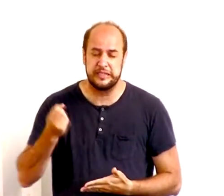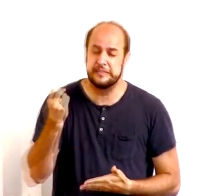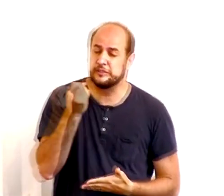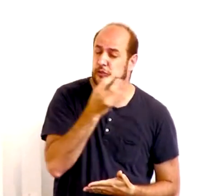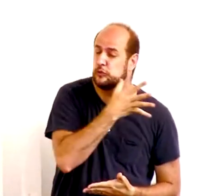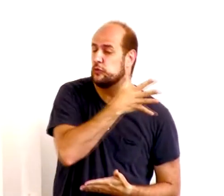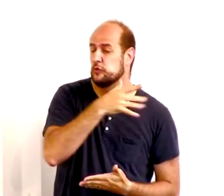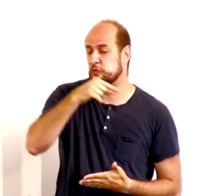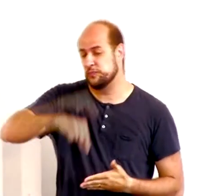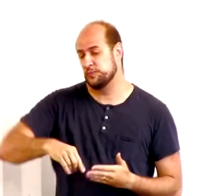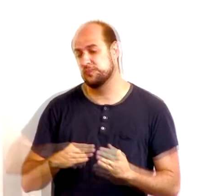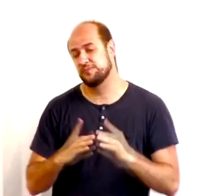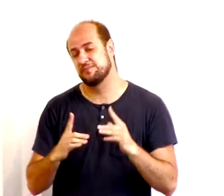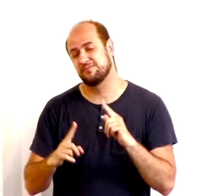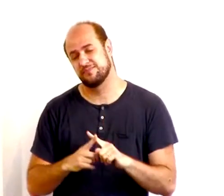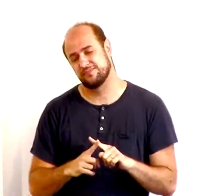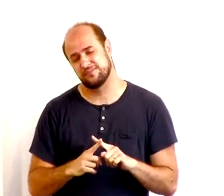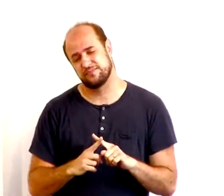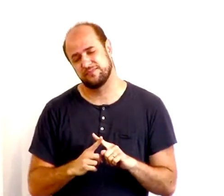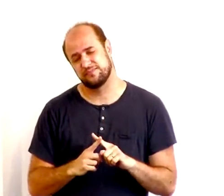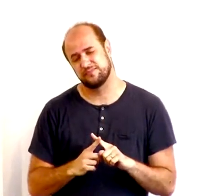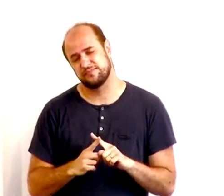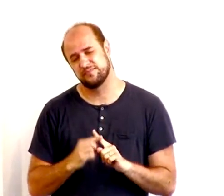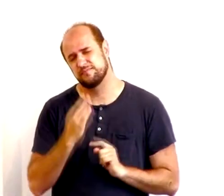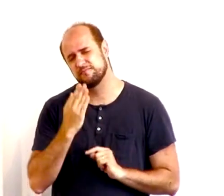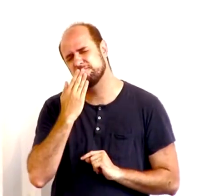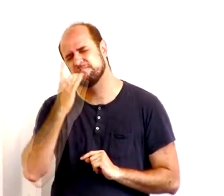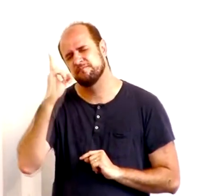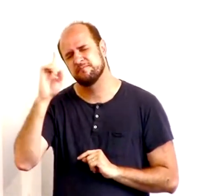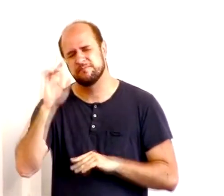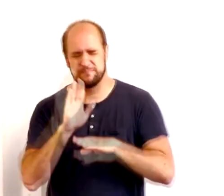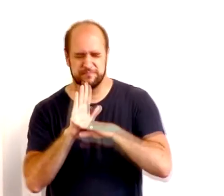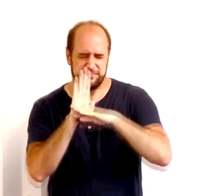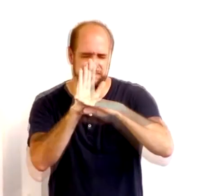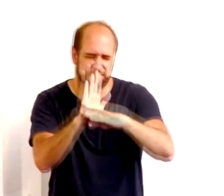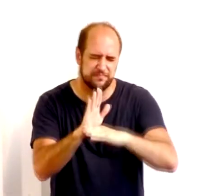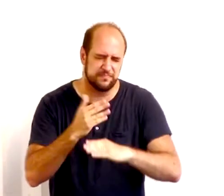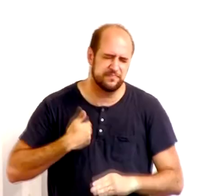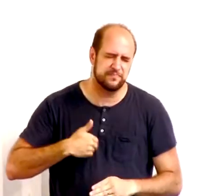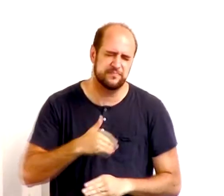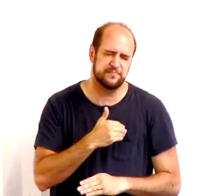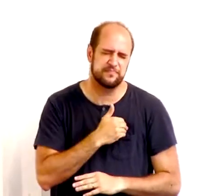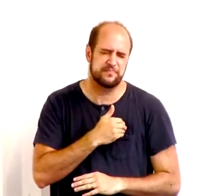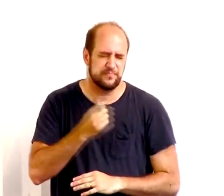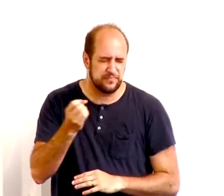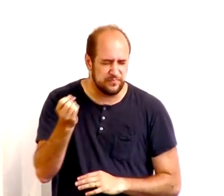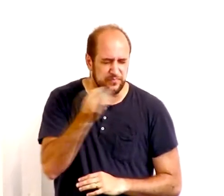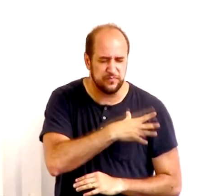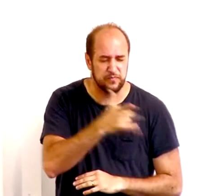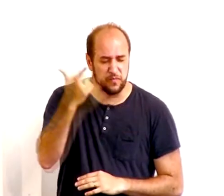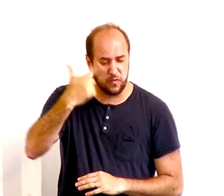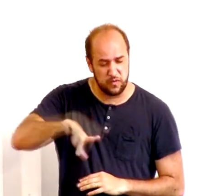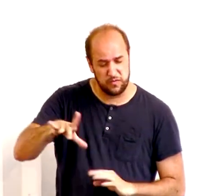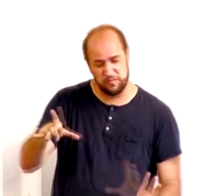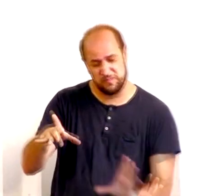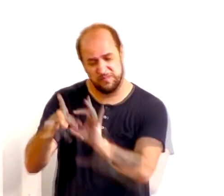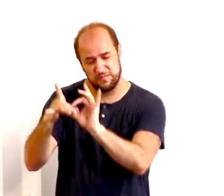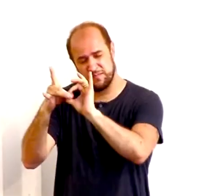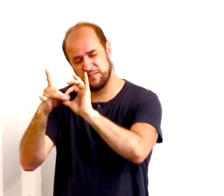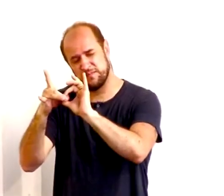votos. Ajuda-nos, Senhor, a fazer novos votos,